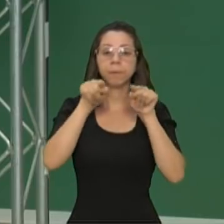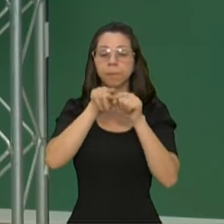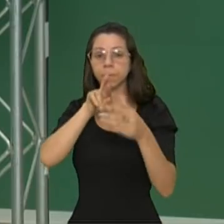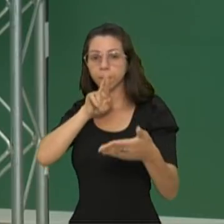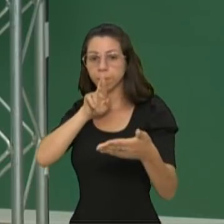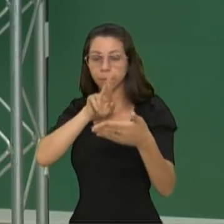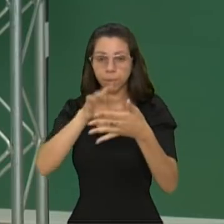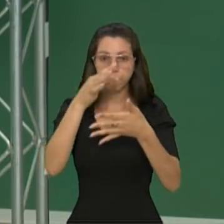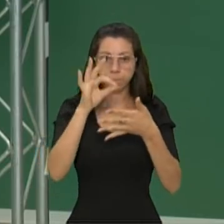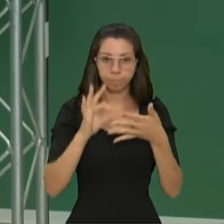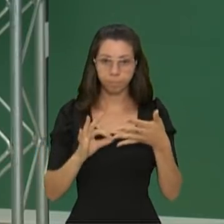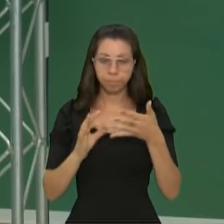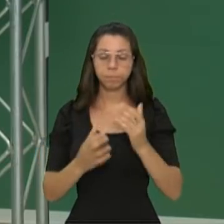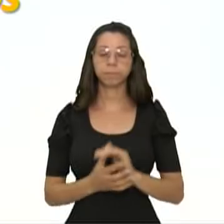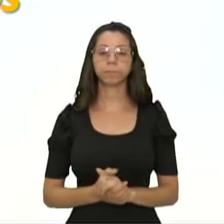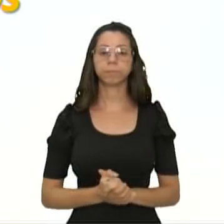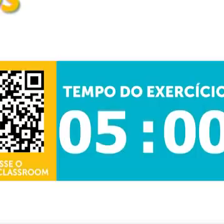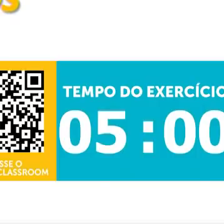a apresentação da solução.